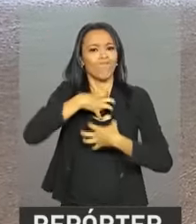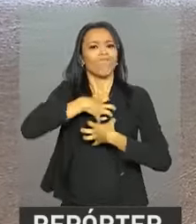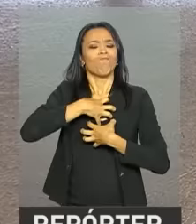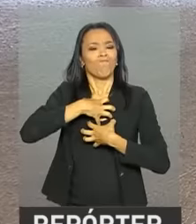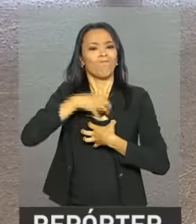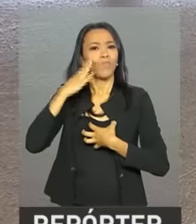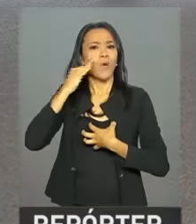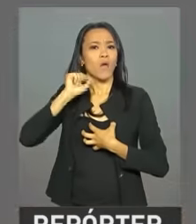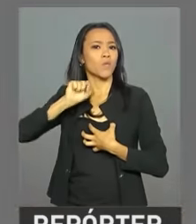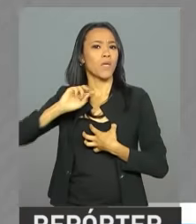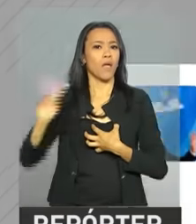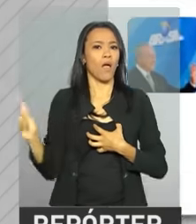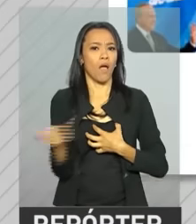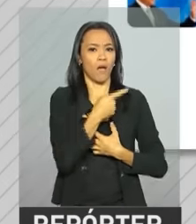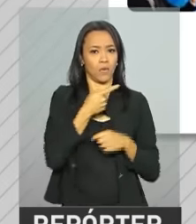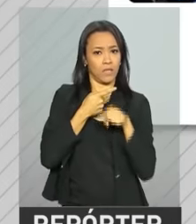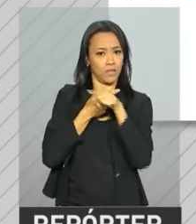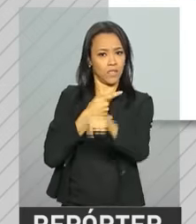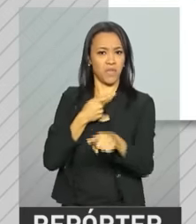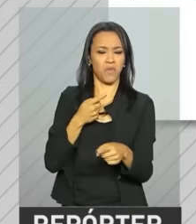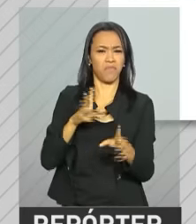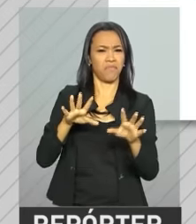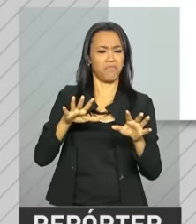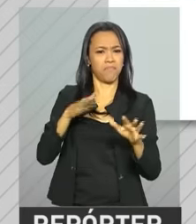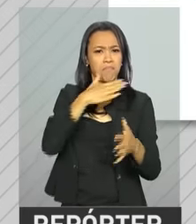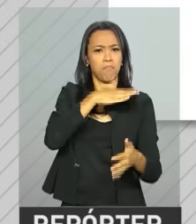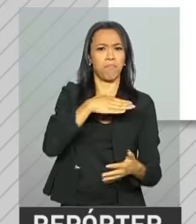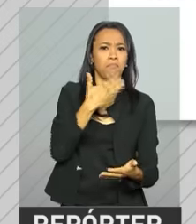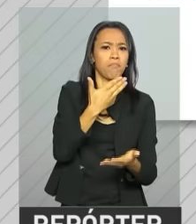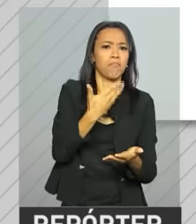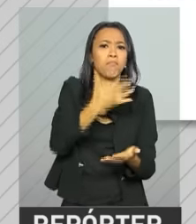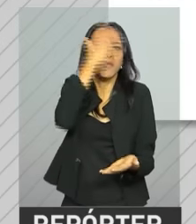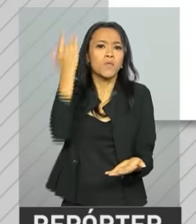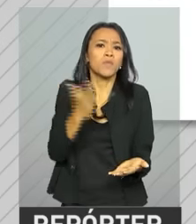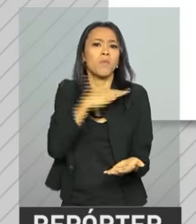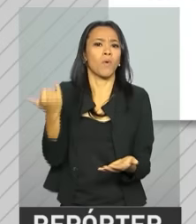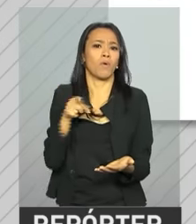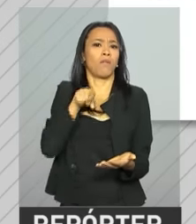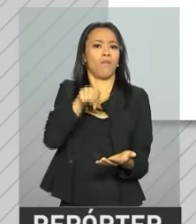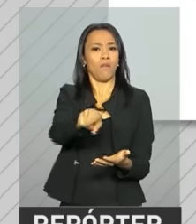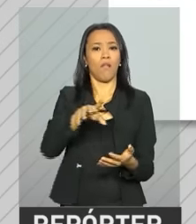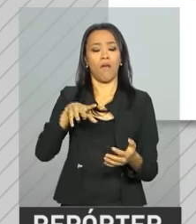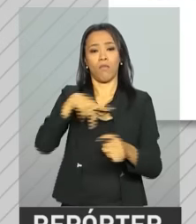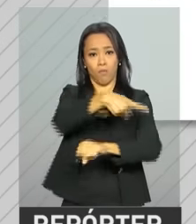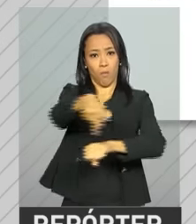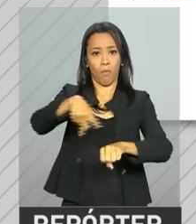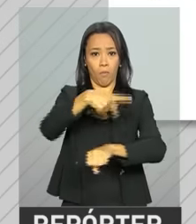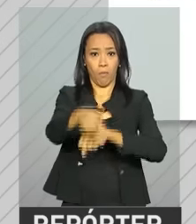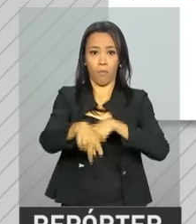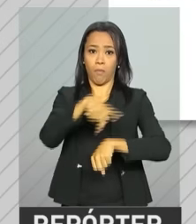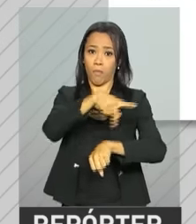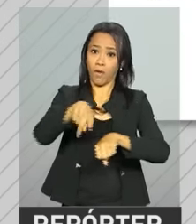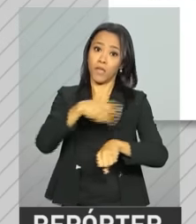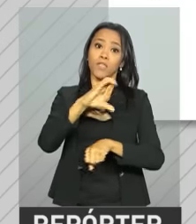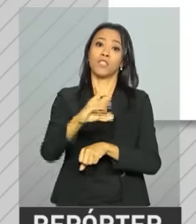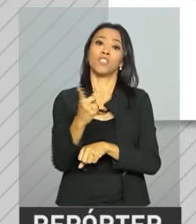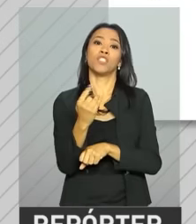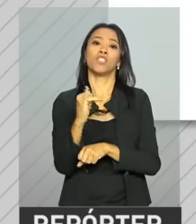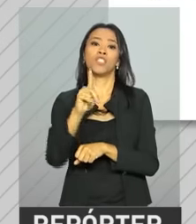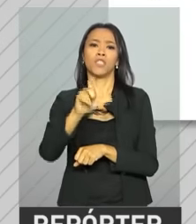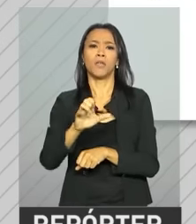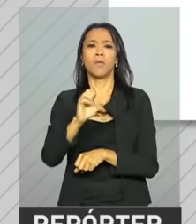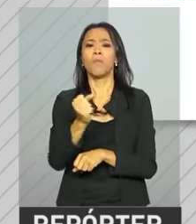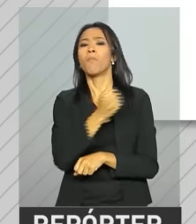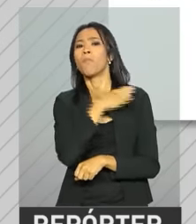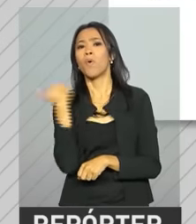as vítimas com as famílias dos que perderam suas vidas e com o povo chileno até agora morreram 10 pessoas e